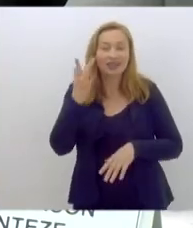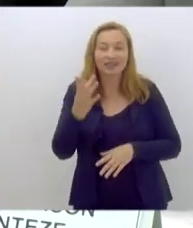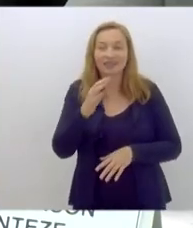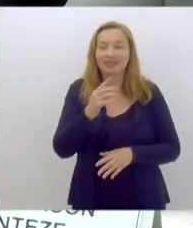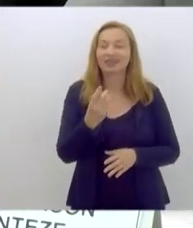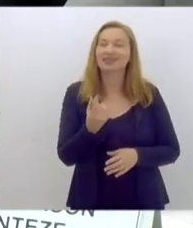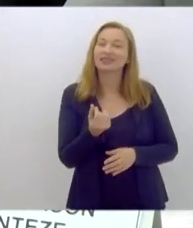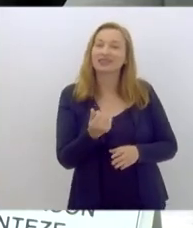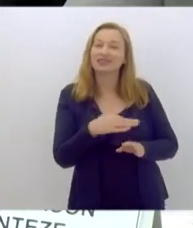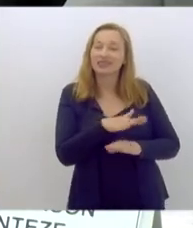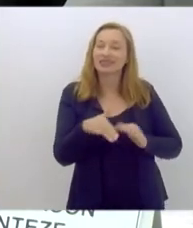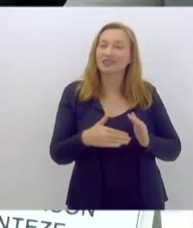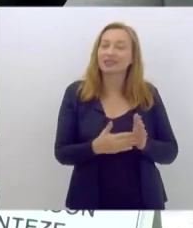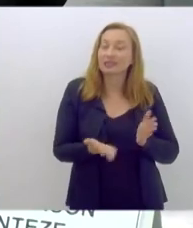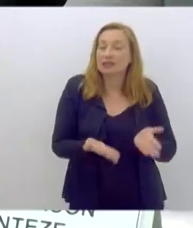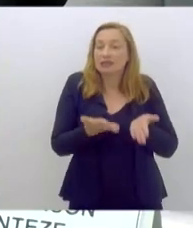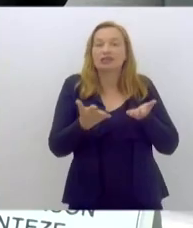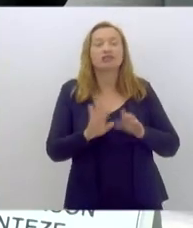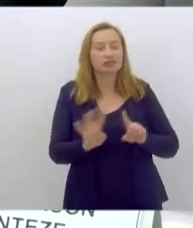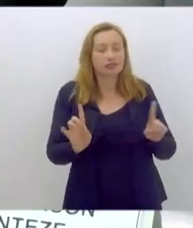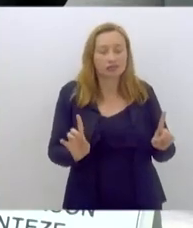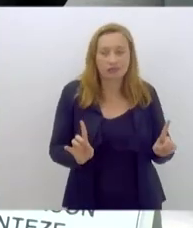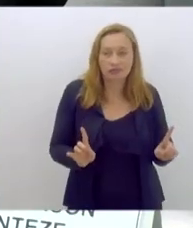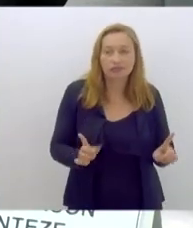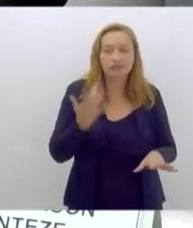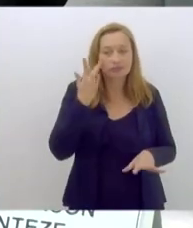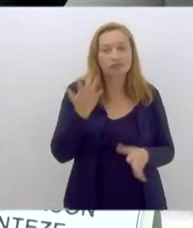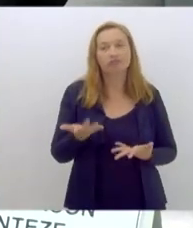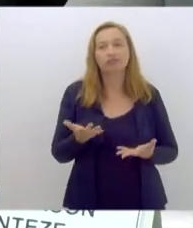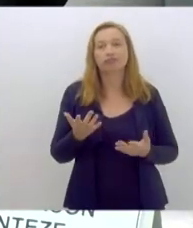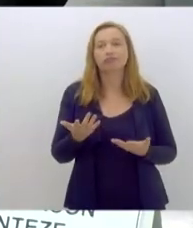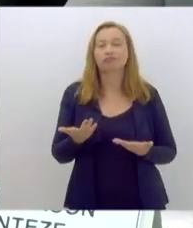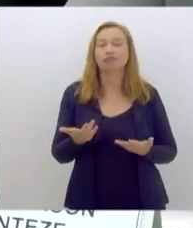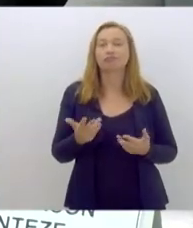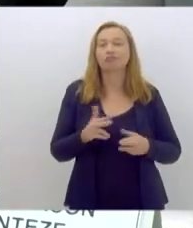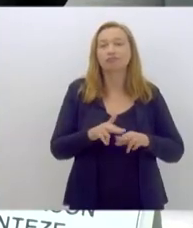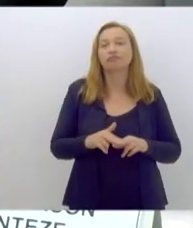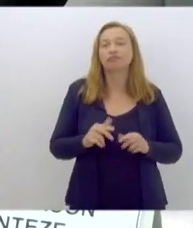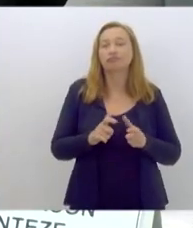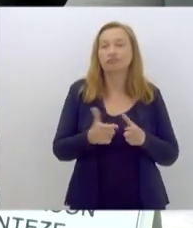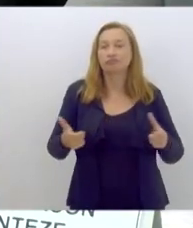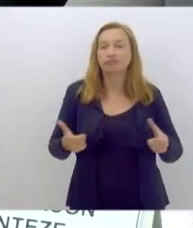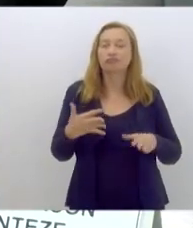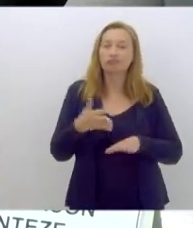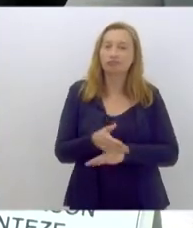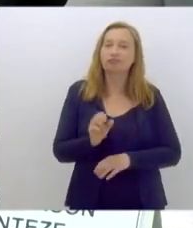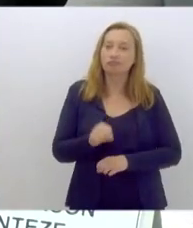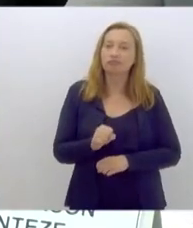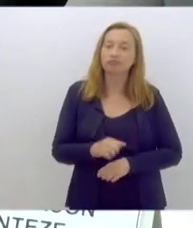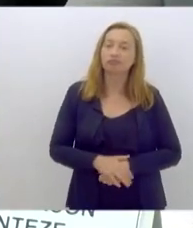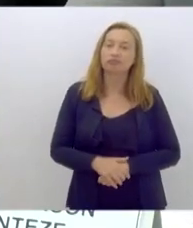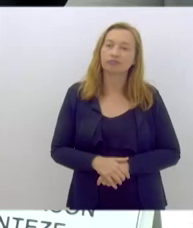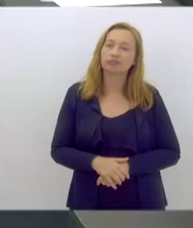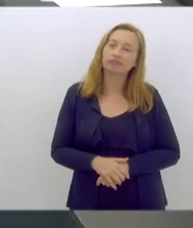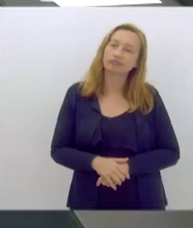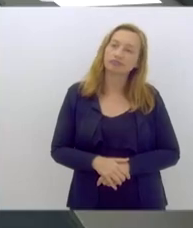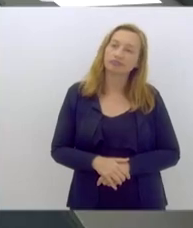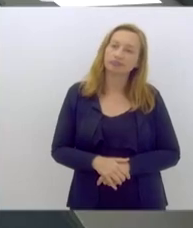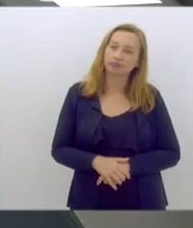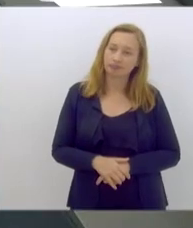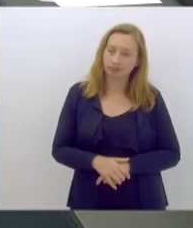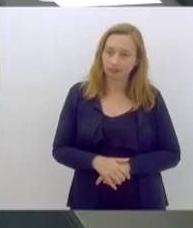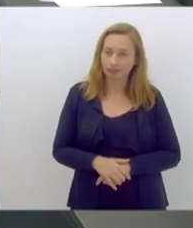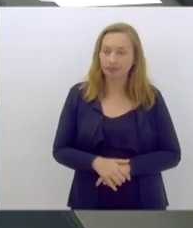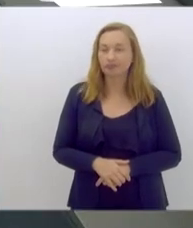receita ela tá super estimada eu acho que a gente em função do crescimento pode chegar lá não acho que ela esteja dessa